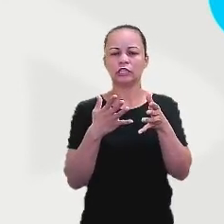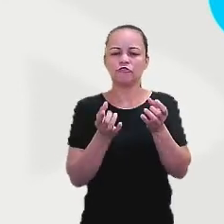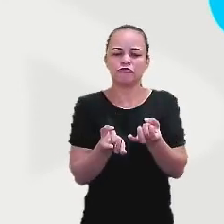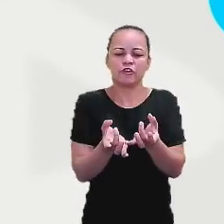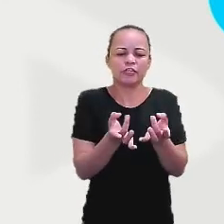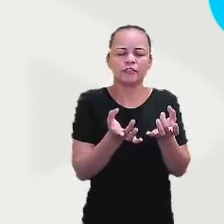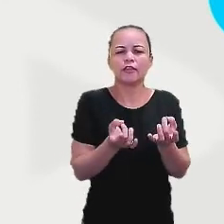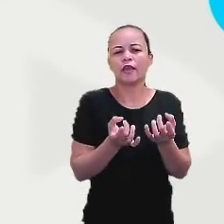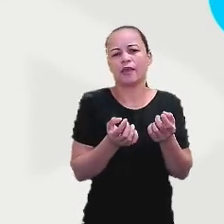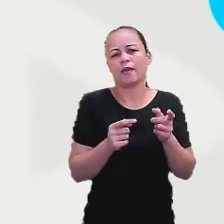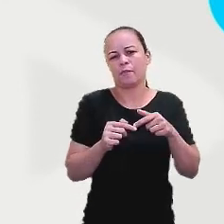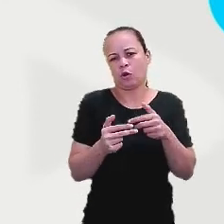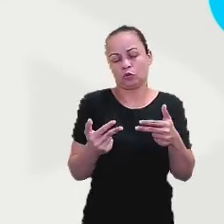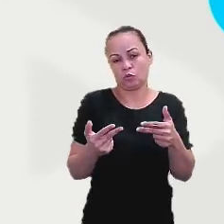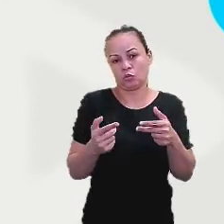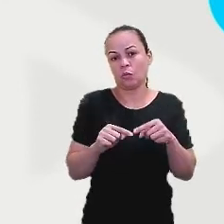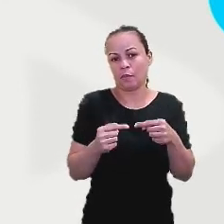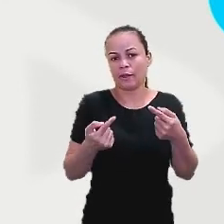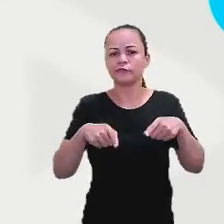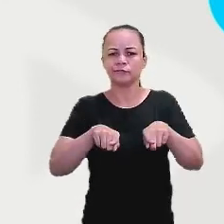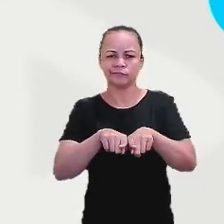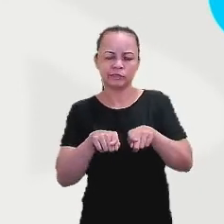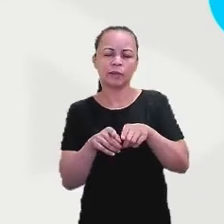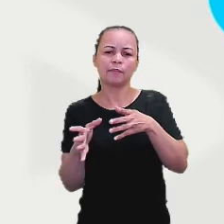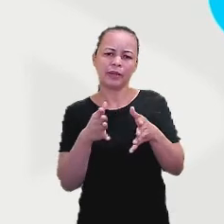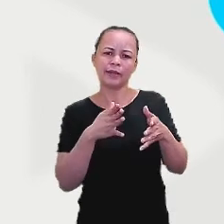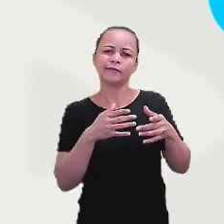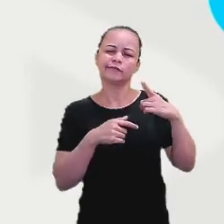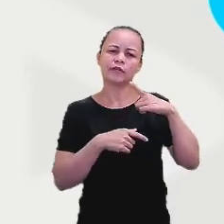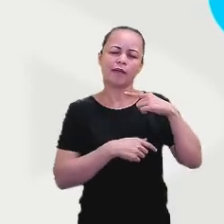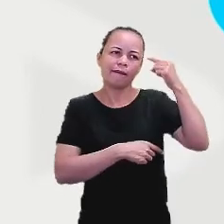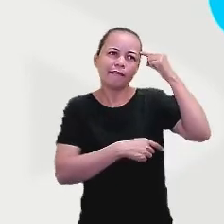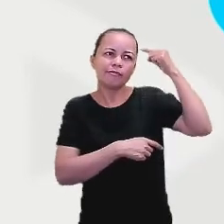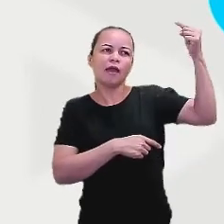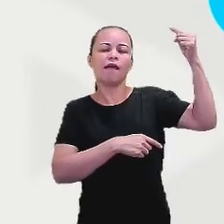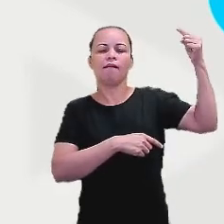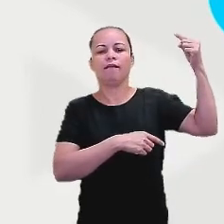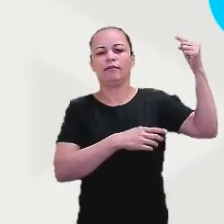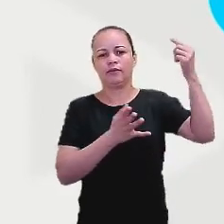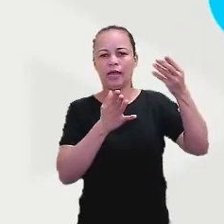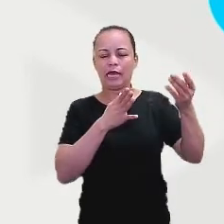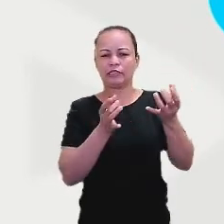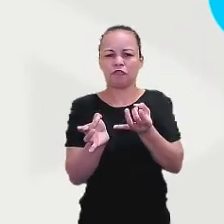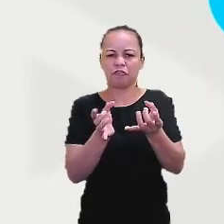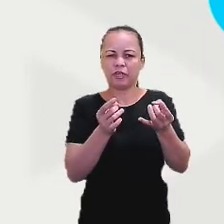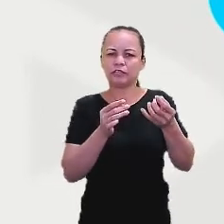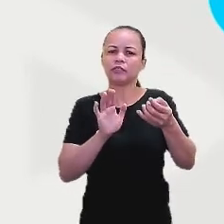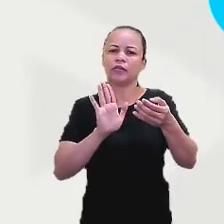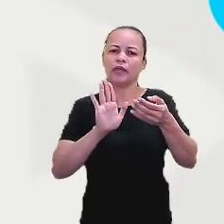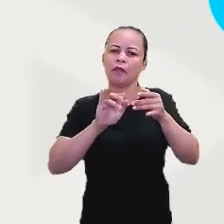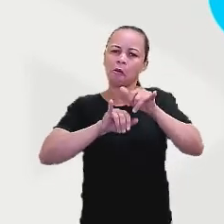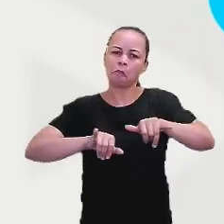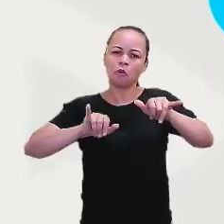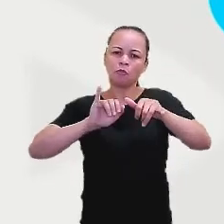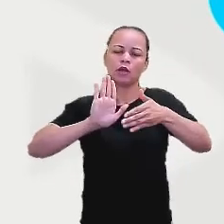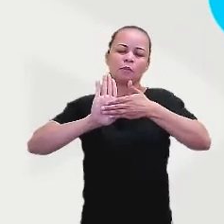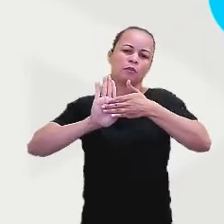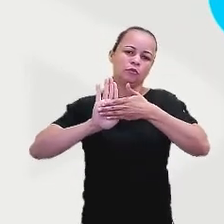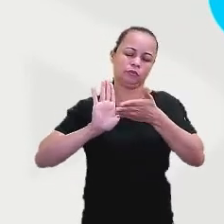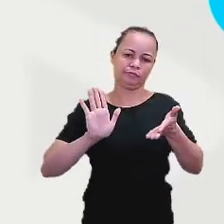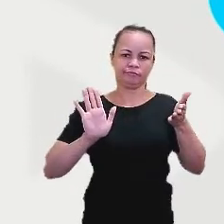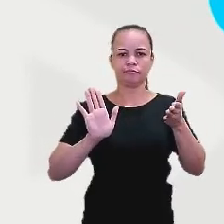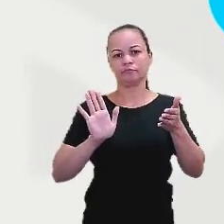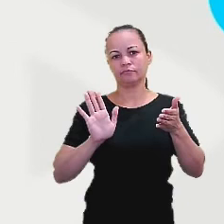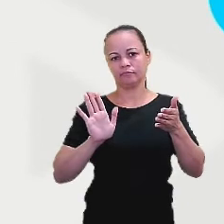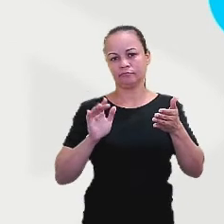uma ideia para determinado público. Então, esse texto ele tem essa intenção, ele está querendo fazer uma propaganda ou de uma ideia ou